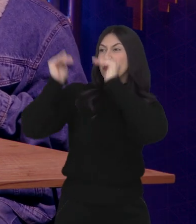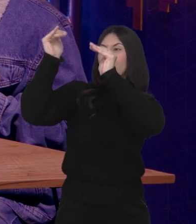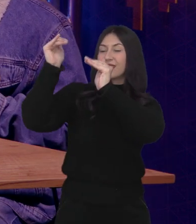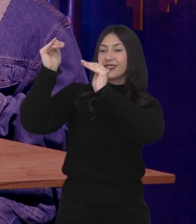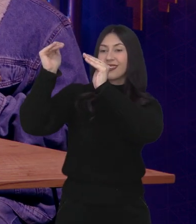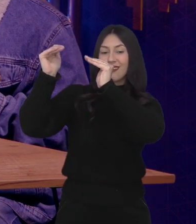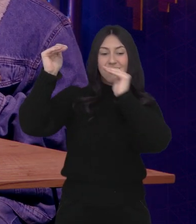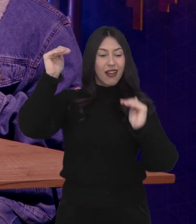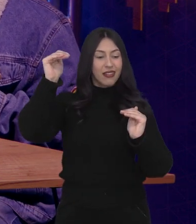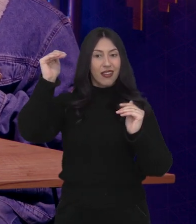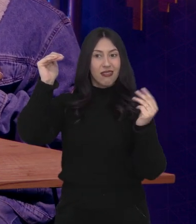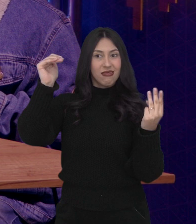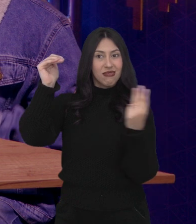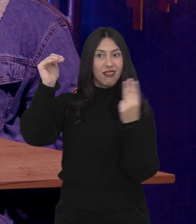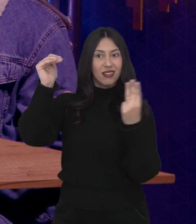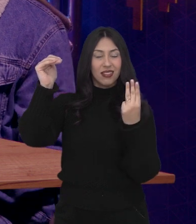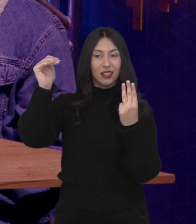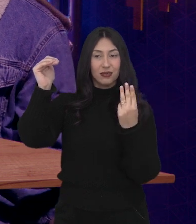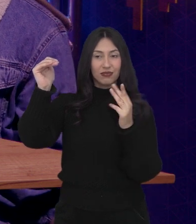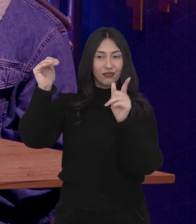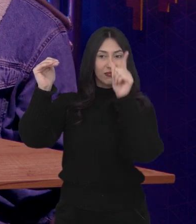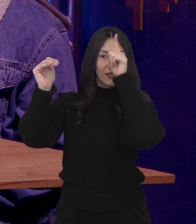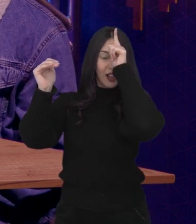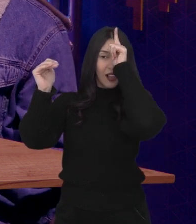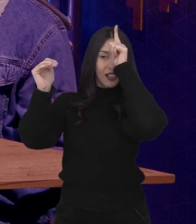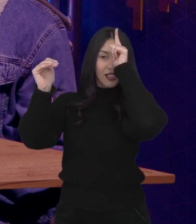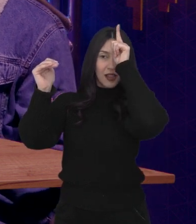atleta da Alemanha